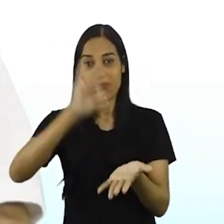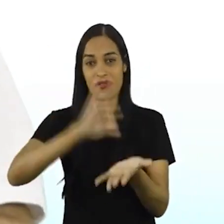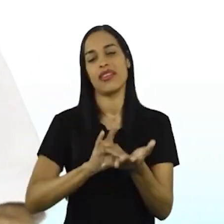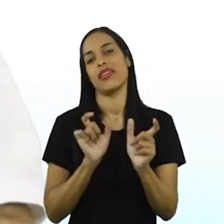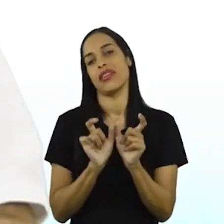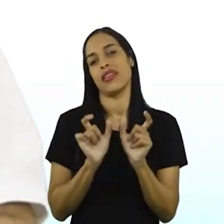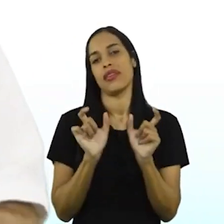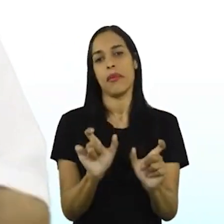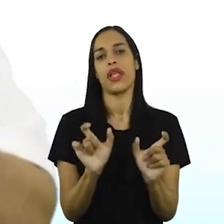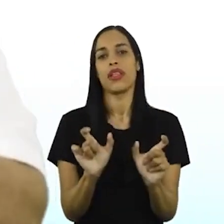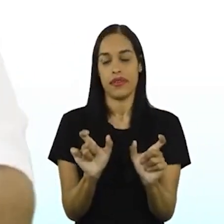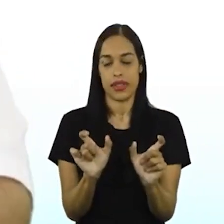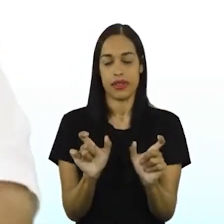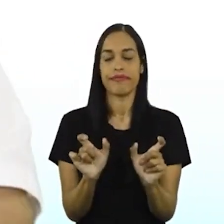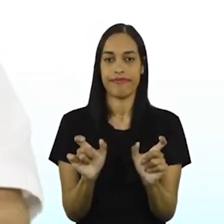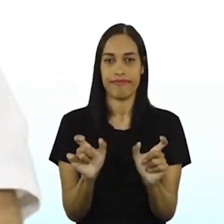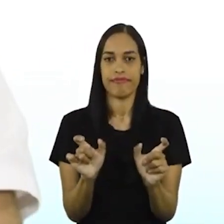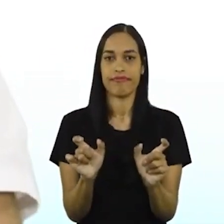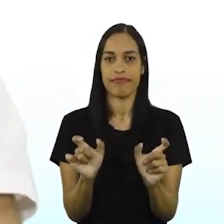real.